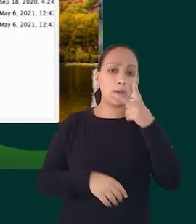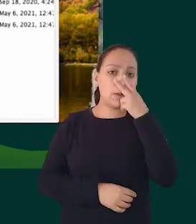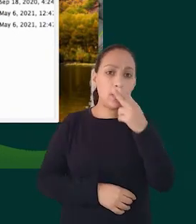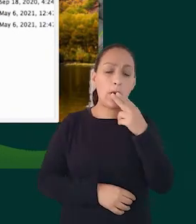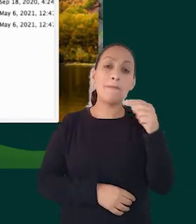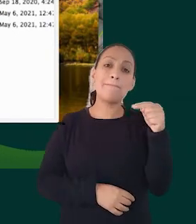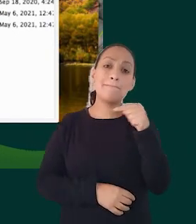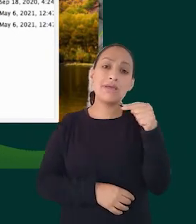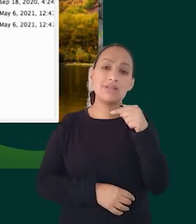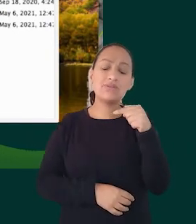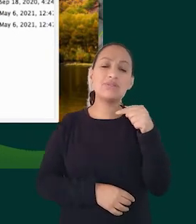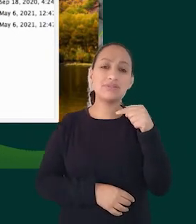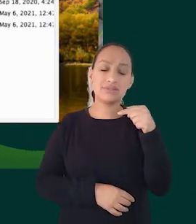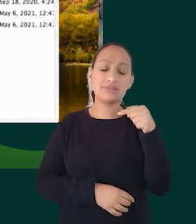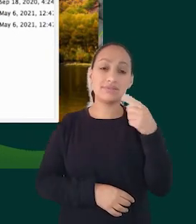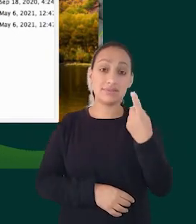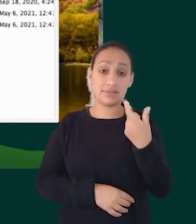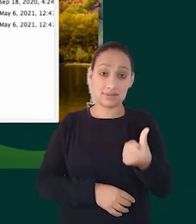menos